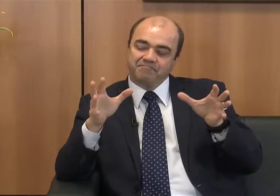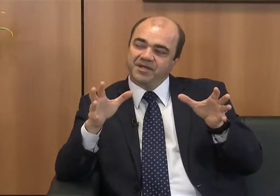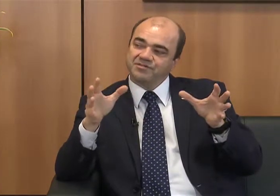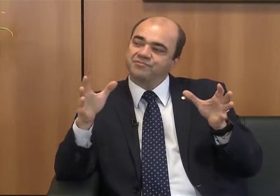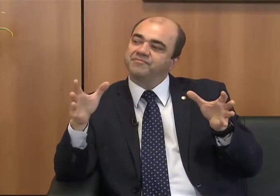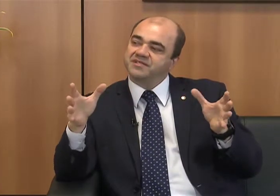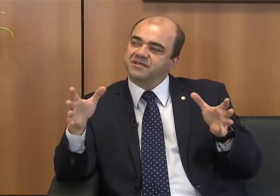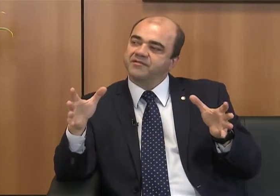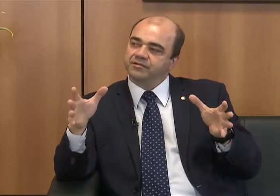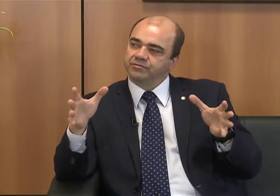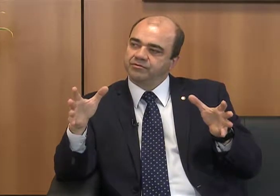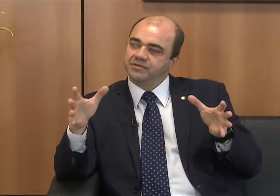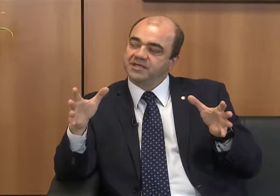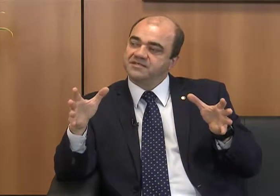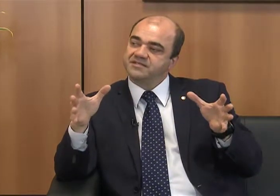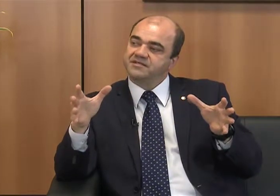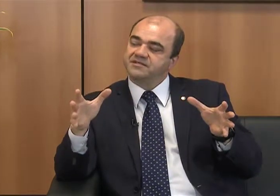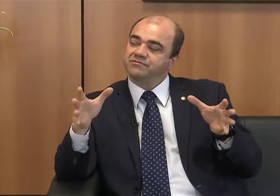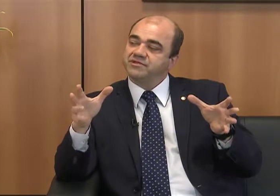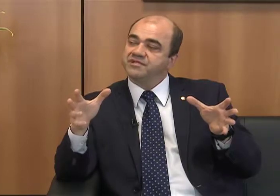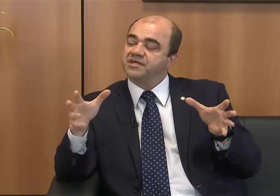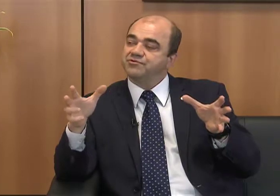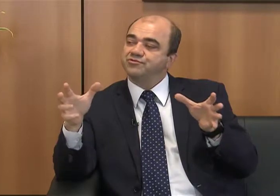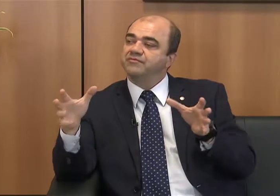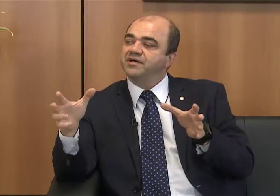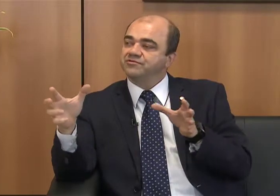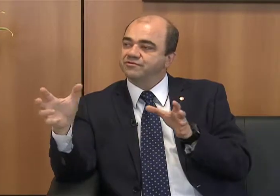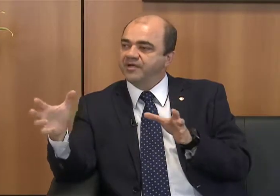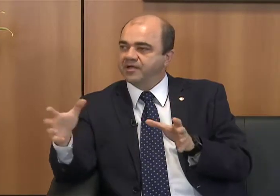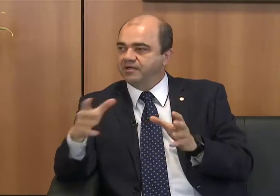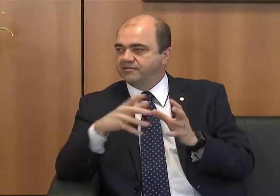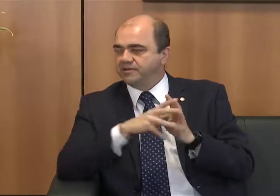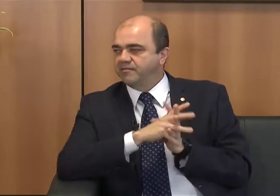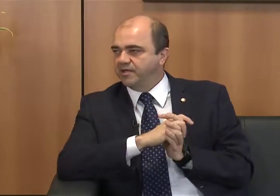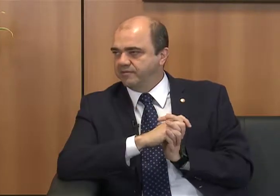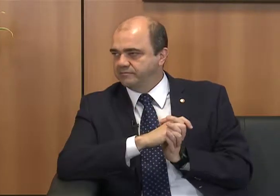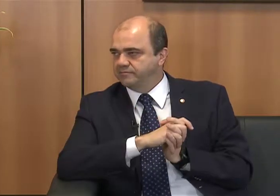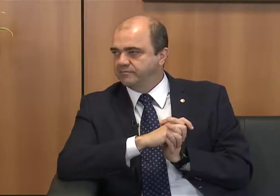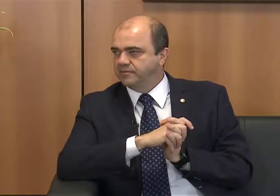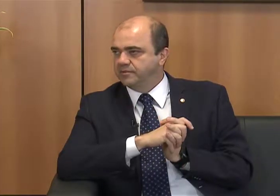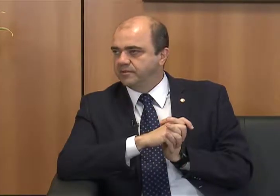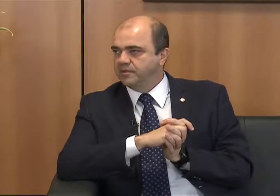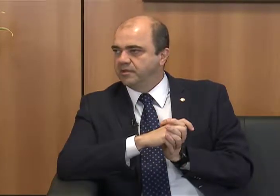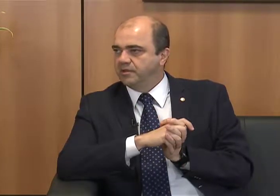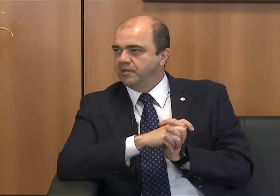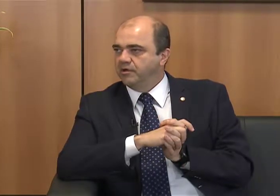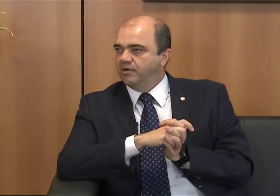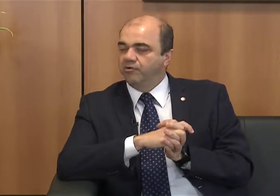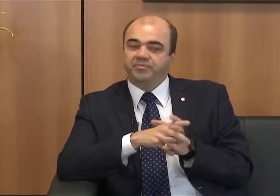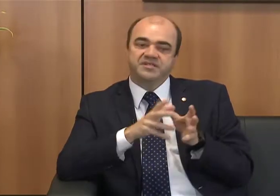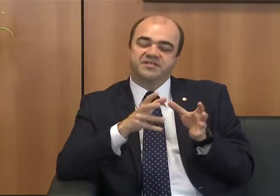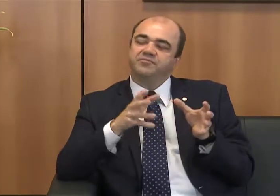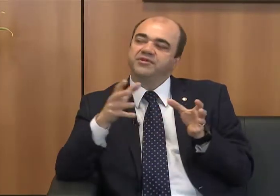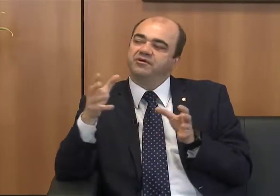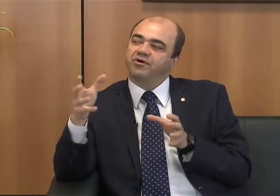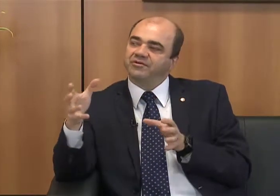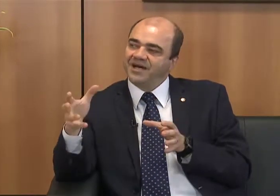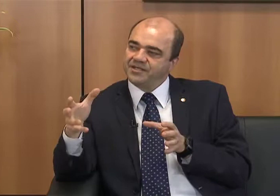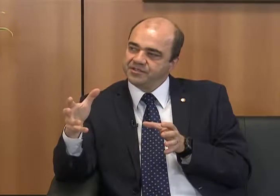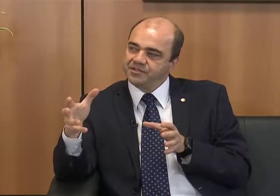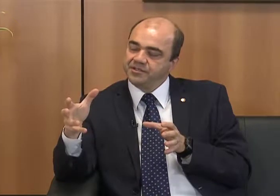haja apenas um pensamento: inserção de seres humanos no mercado de trabalho. O princípio